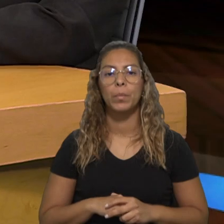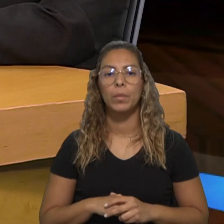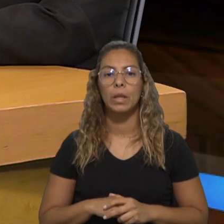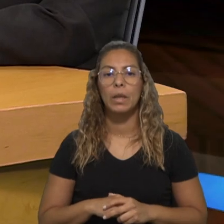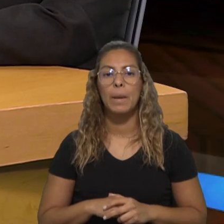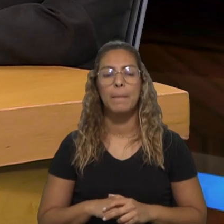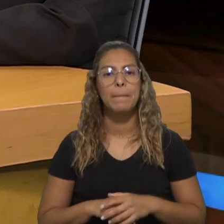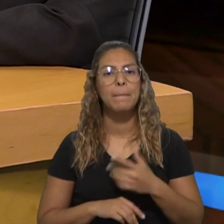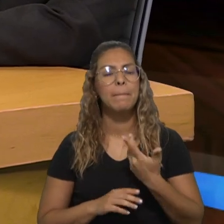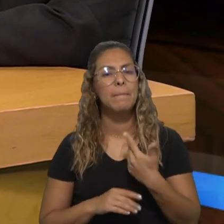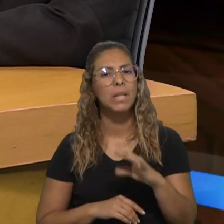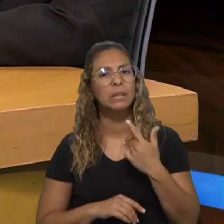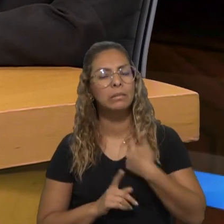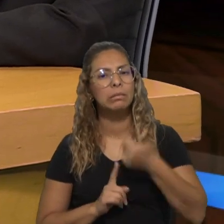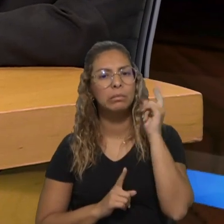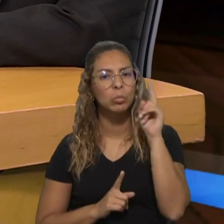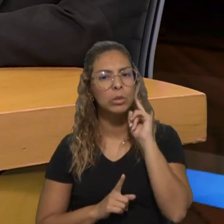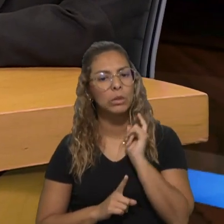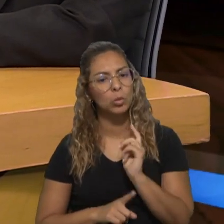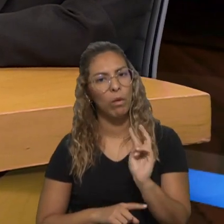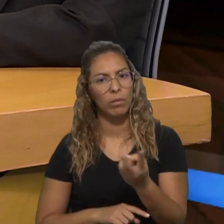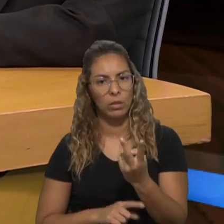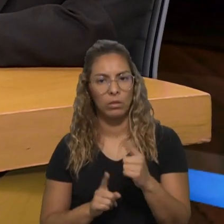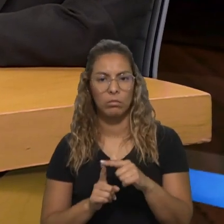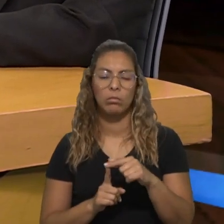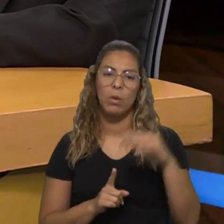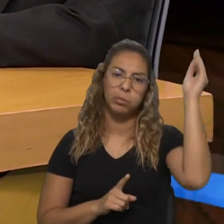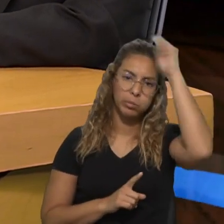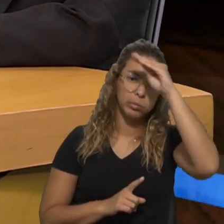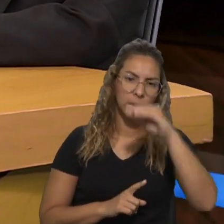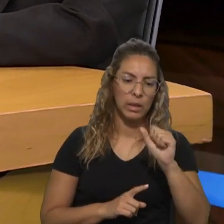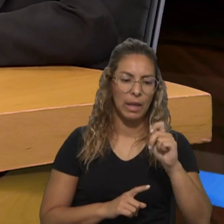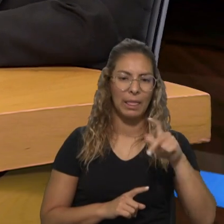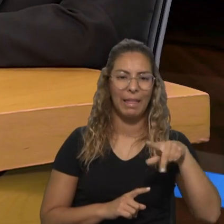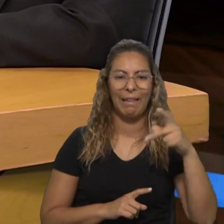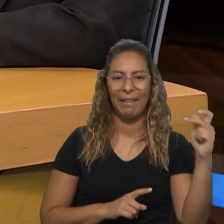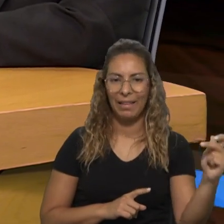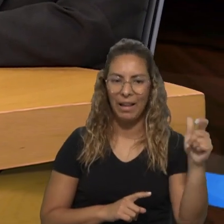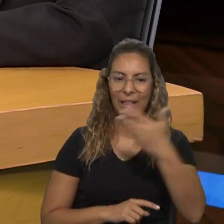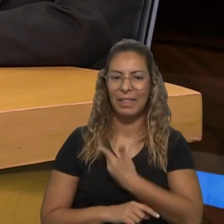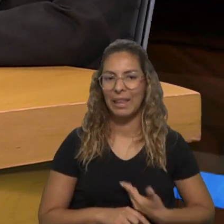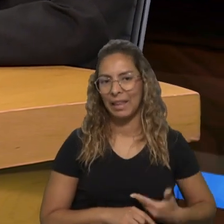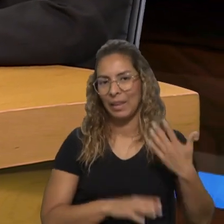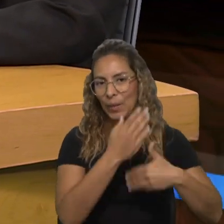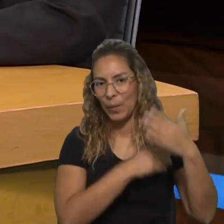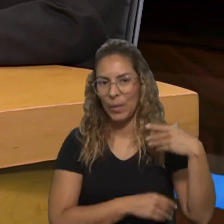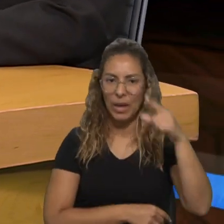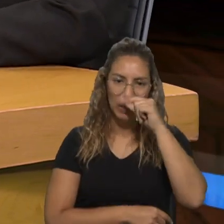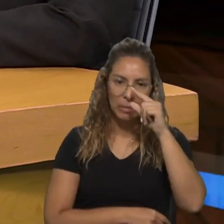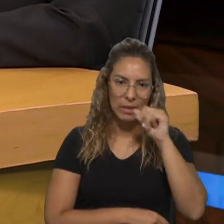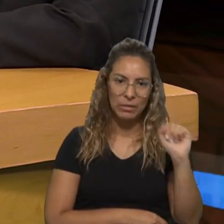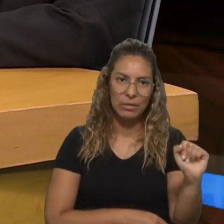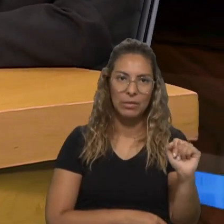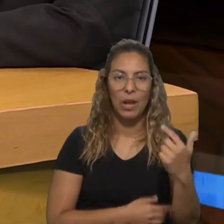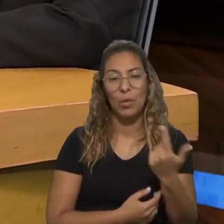Mas, essencialmente, estas 2 grandes margens, a aldeia galega do Montijo, a antiga aldeia galega do Ribatejo, que hoje se